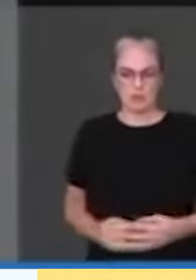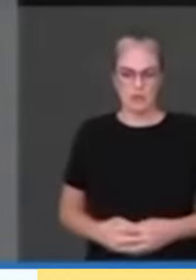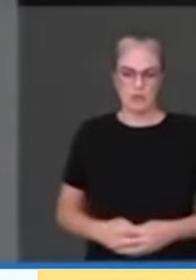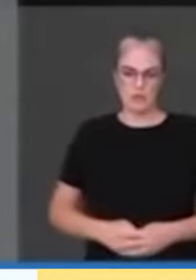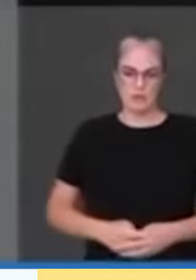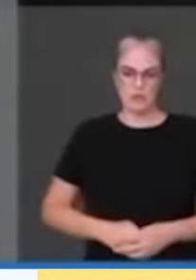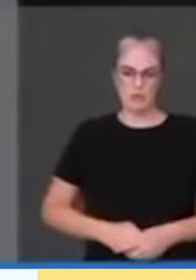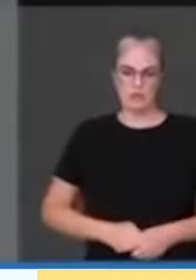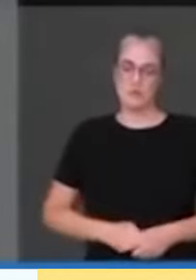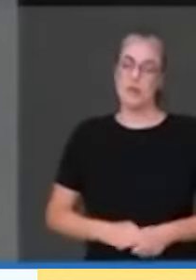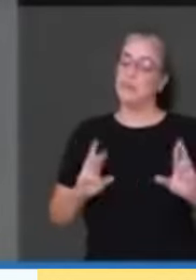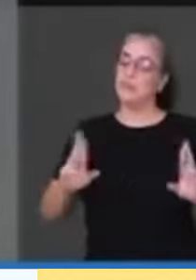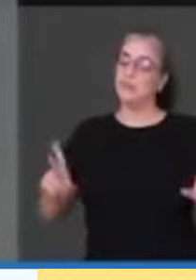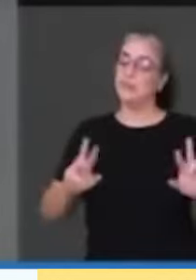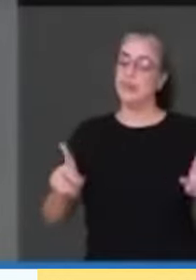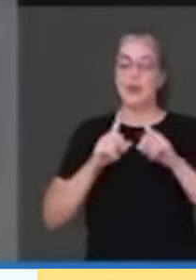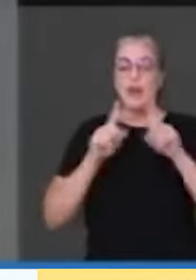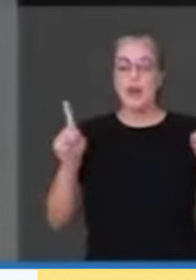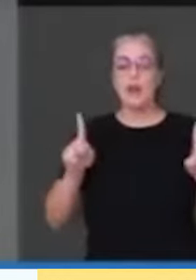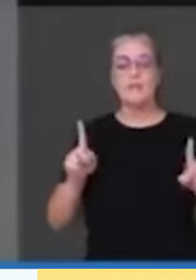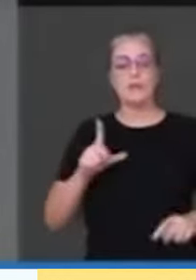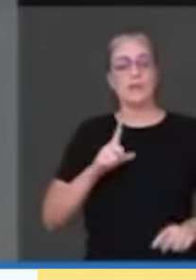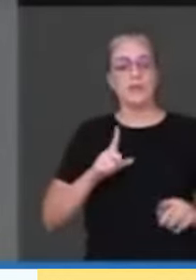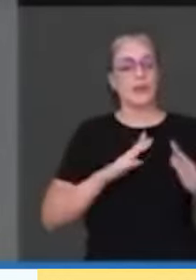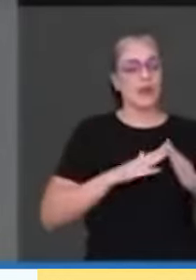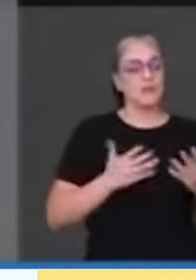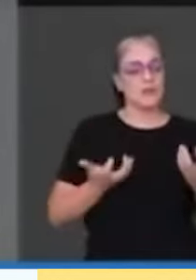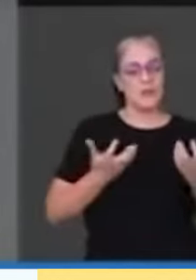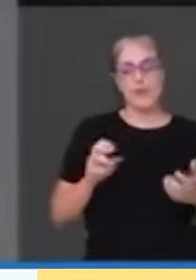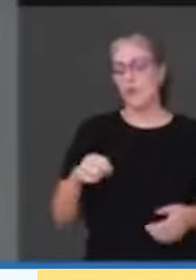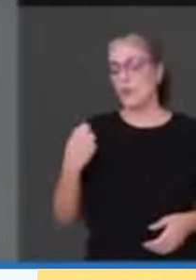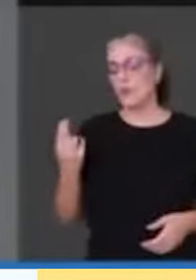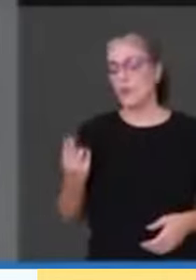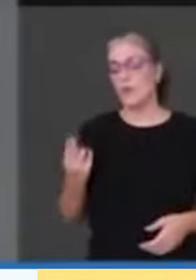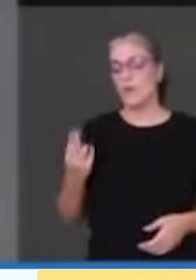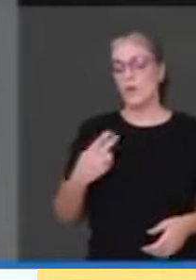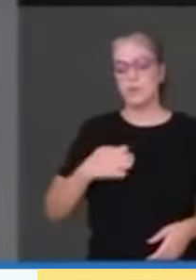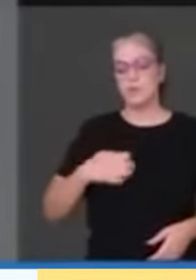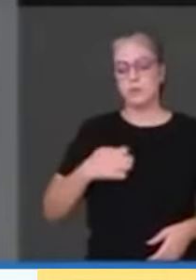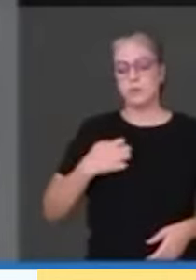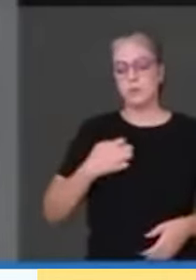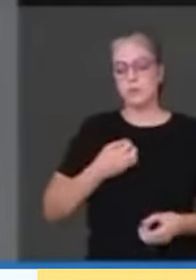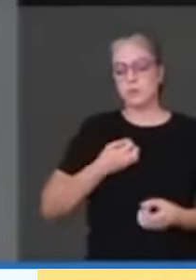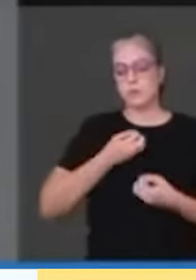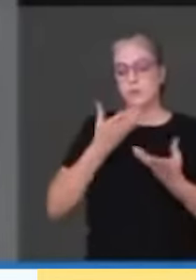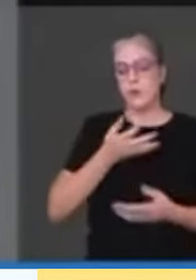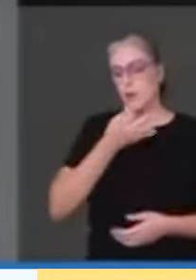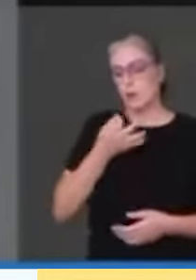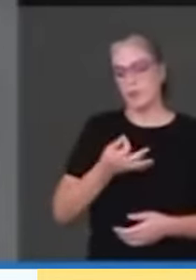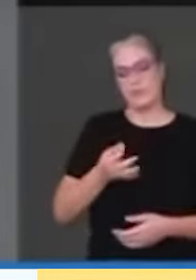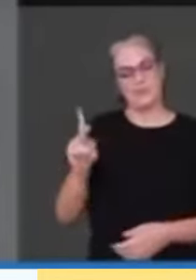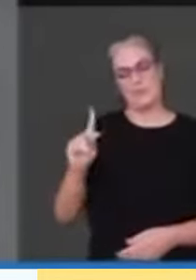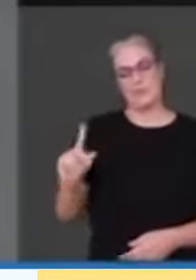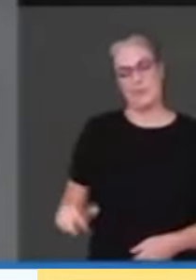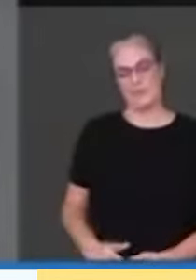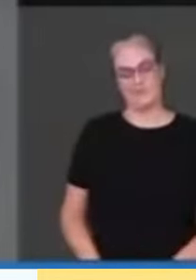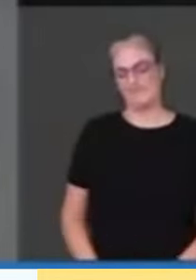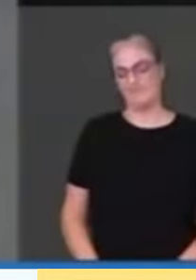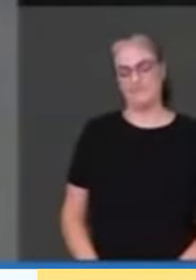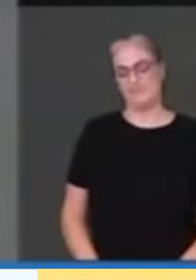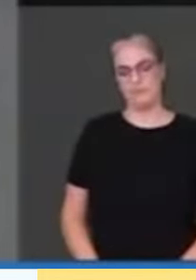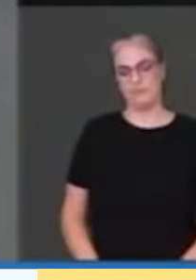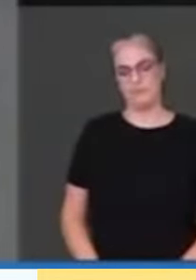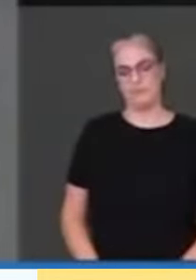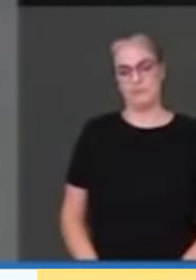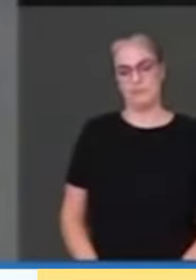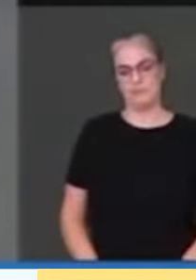de clamar por moradia, de manifestar revolta, aí não dá. Então, essa anistia, na verdade, é